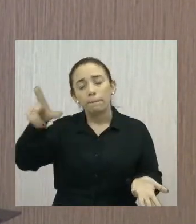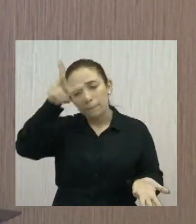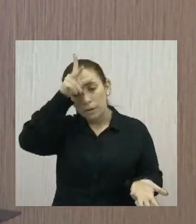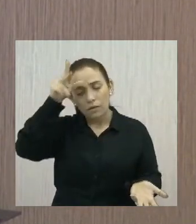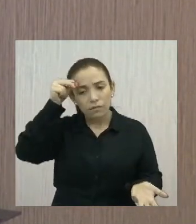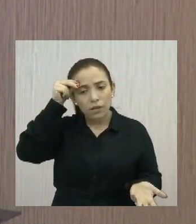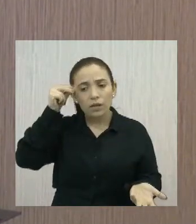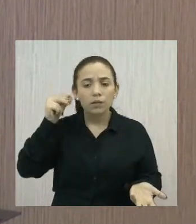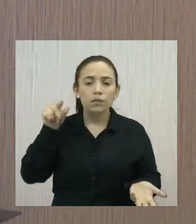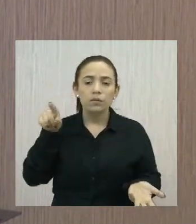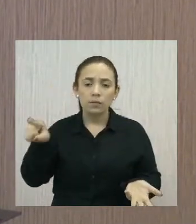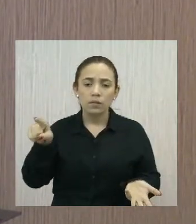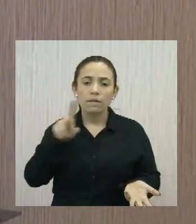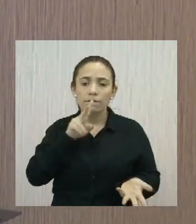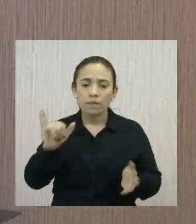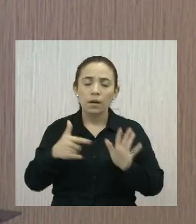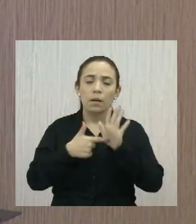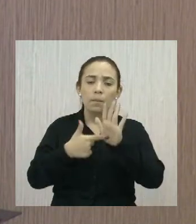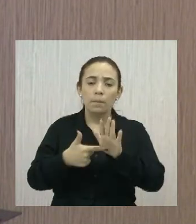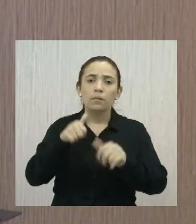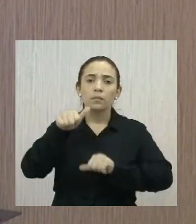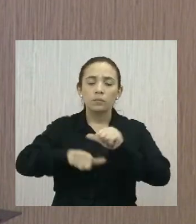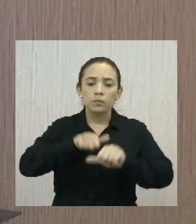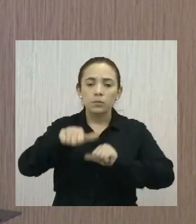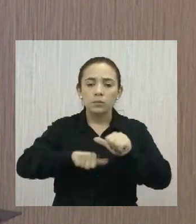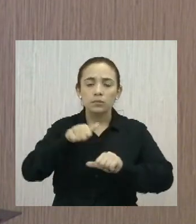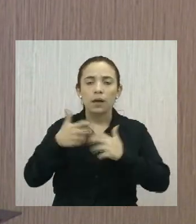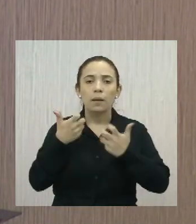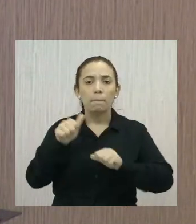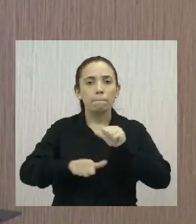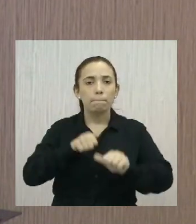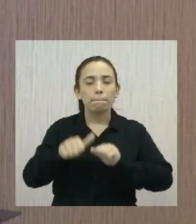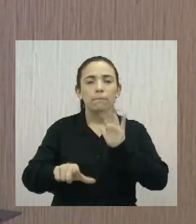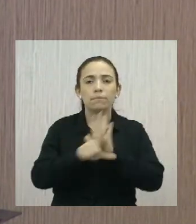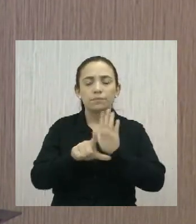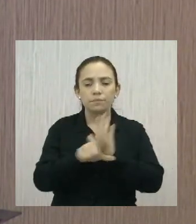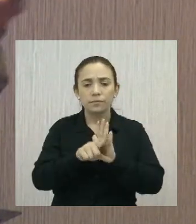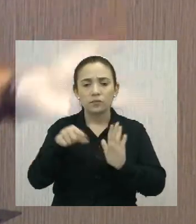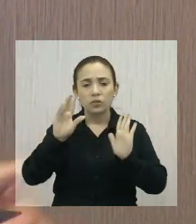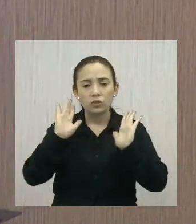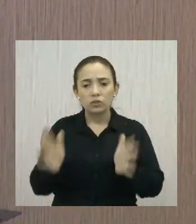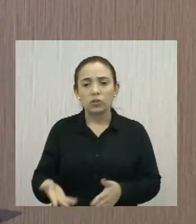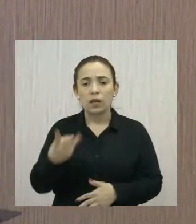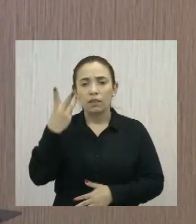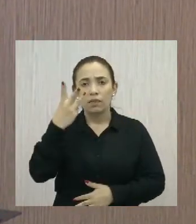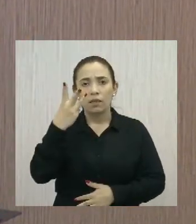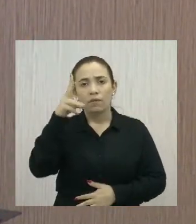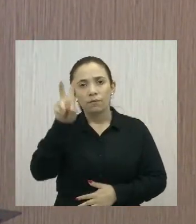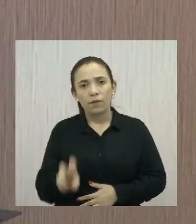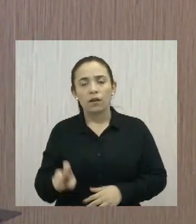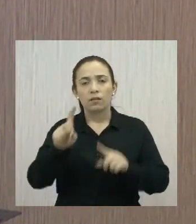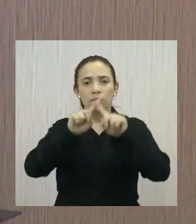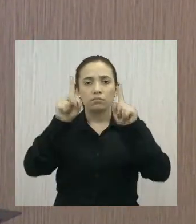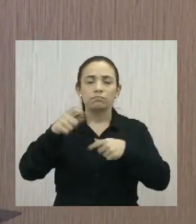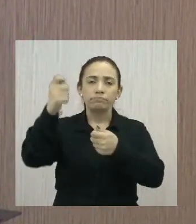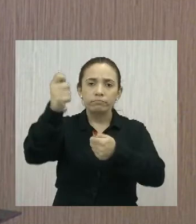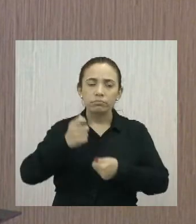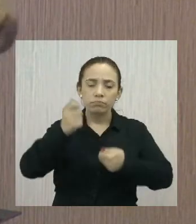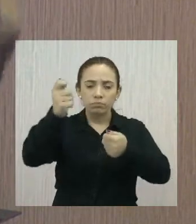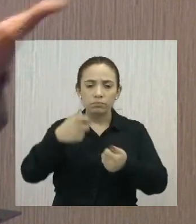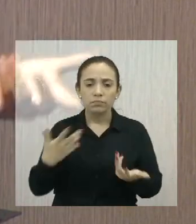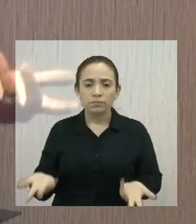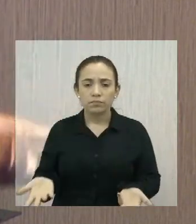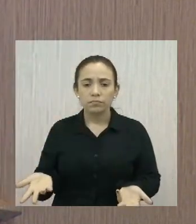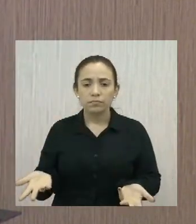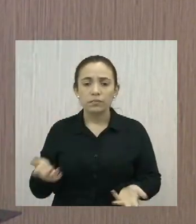vai apresentar mudanças no Código da Cidade? Essa é a 3ª versão. A AGFIS